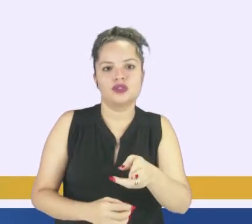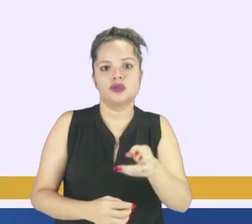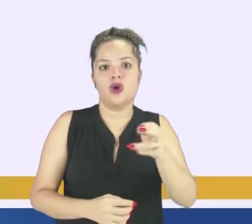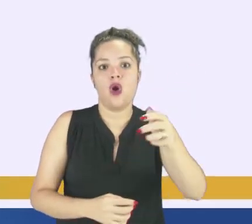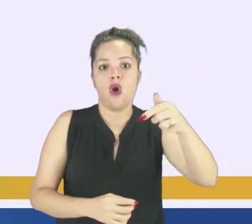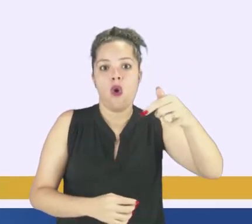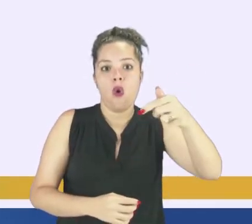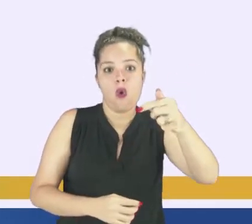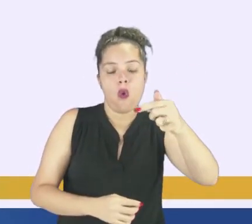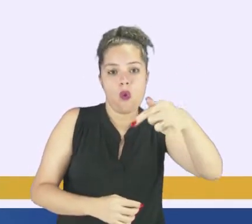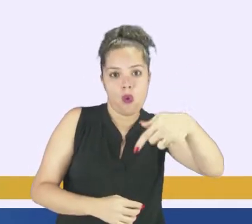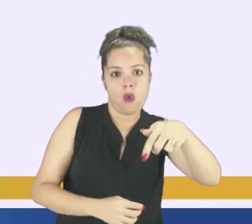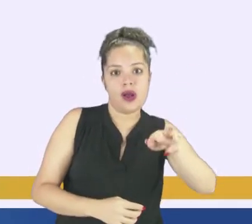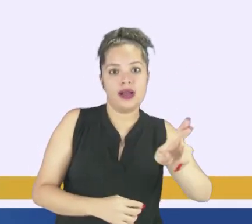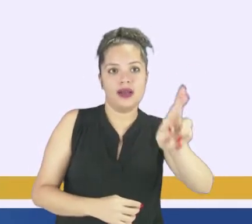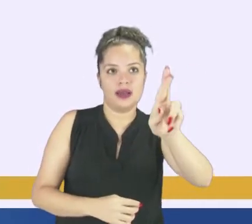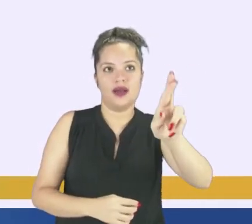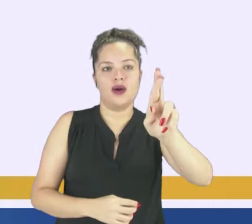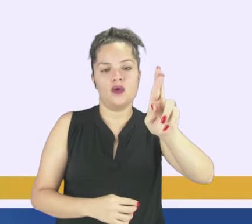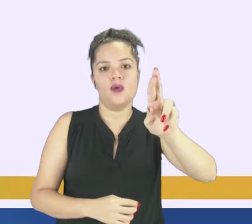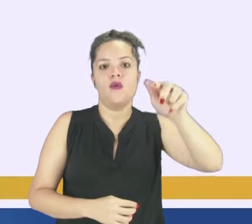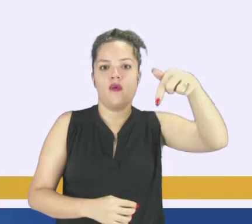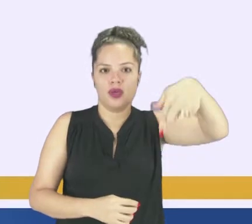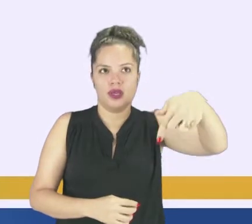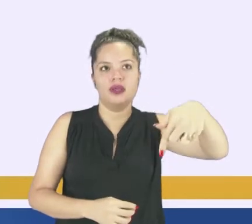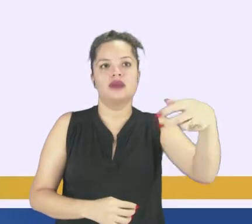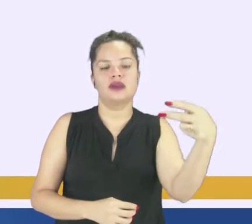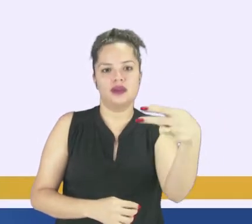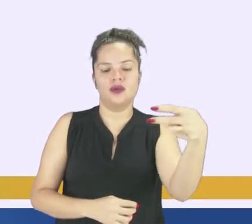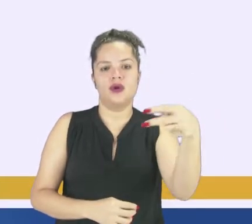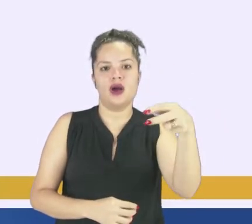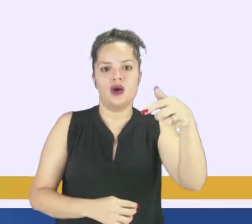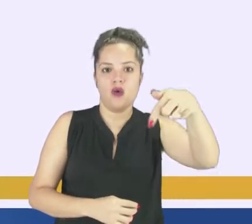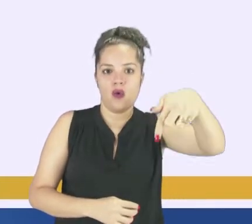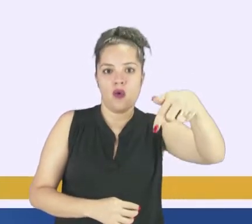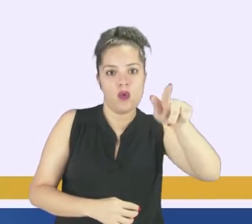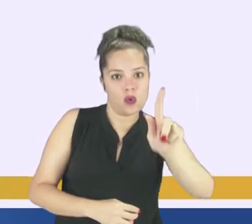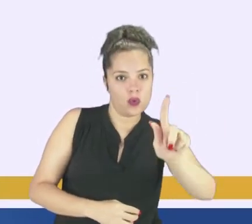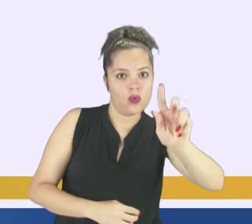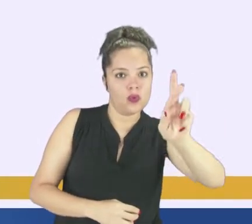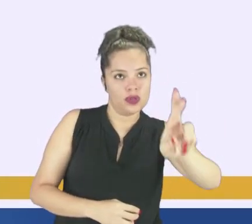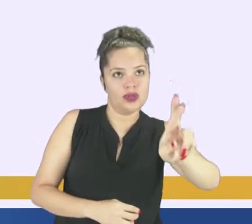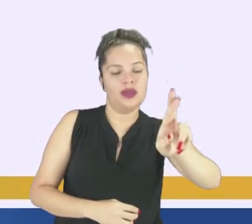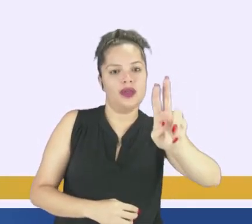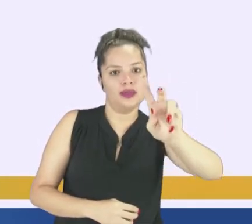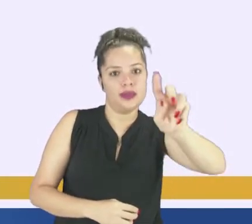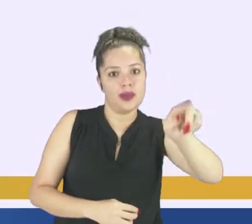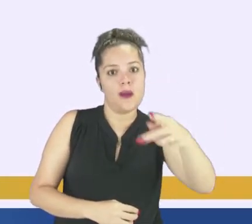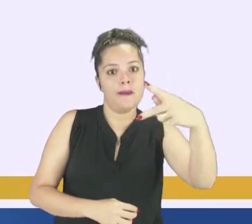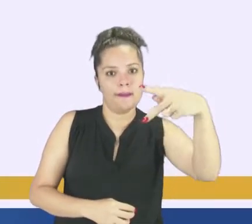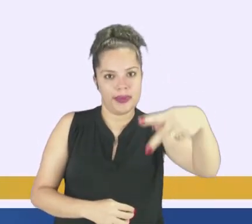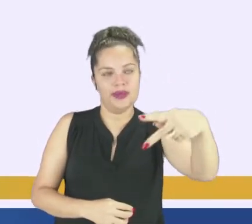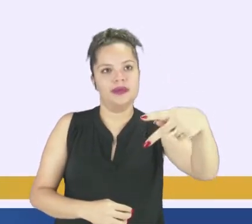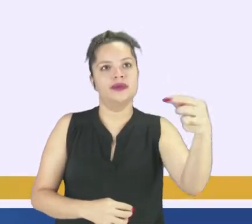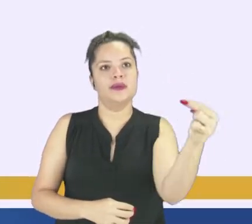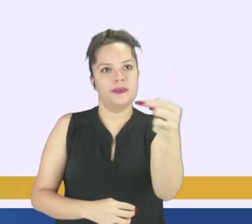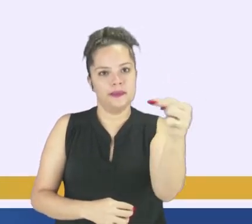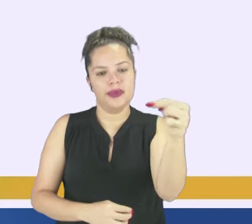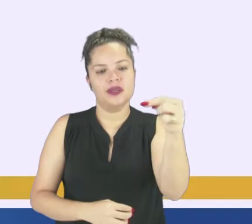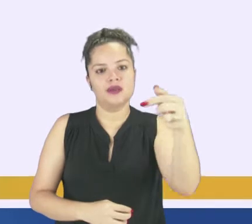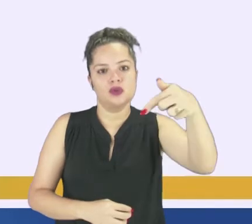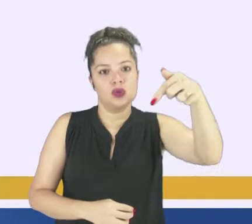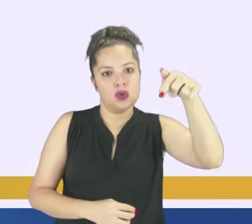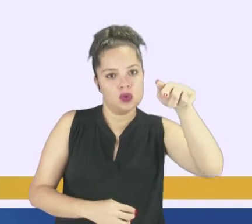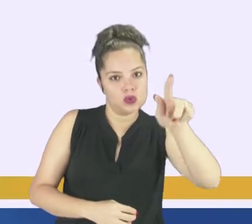ele é igual ao grau do polinômio menos o grau do resto. Isso implica dizer que vamos ter